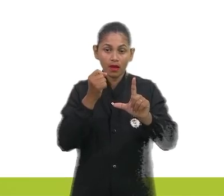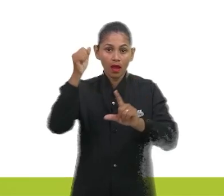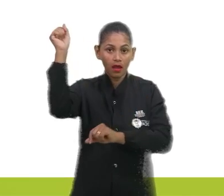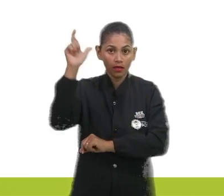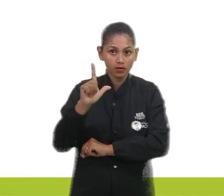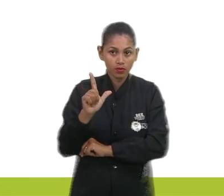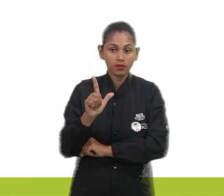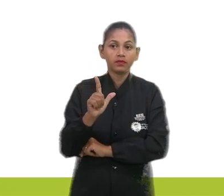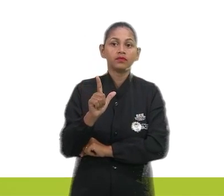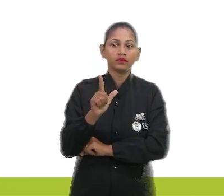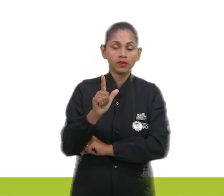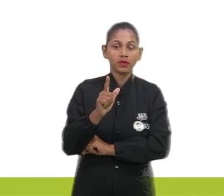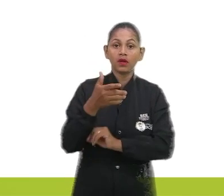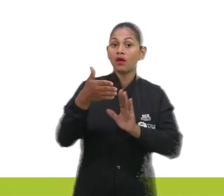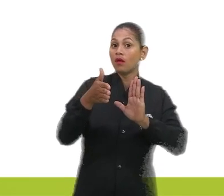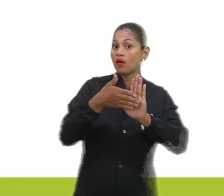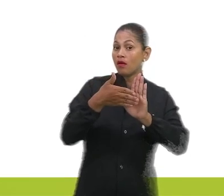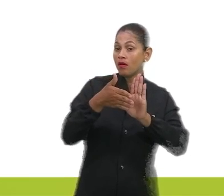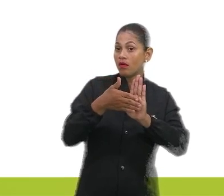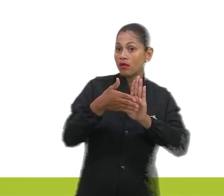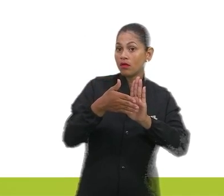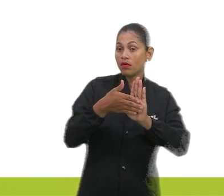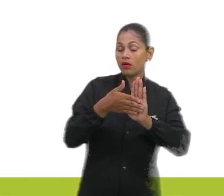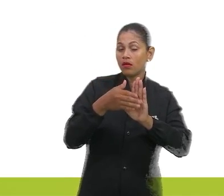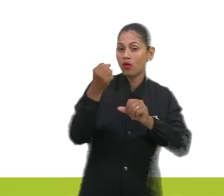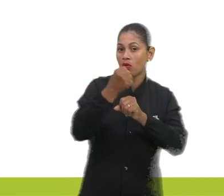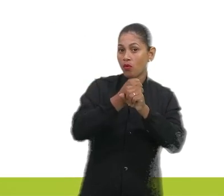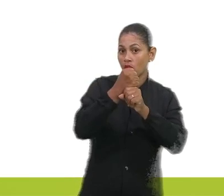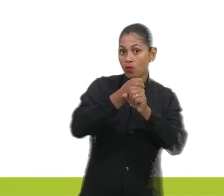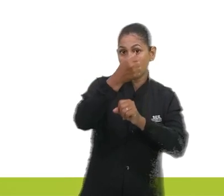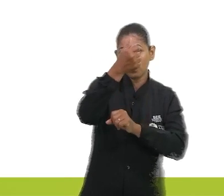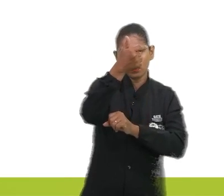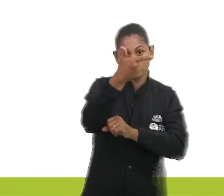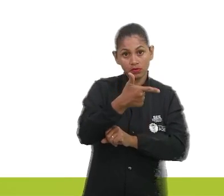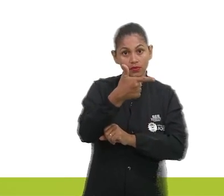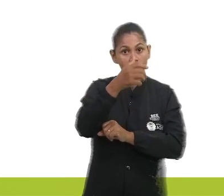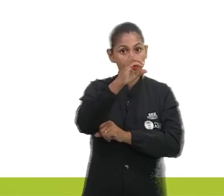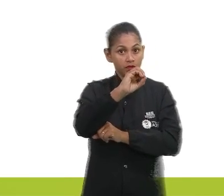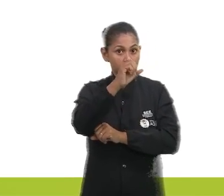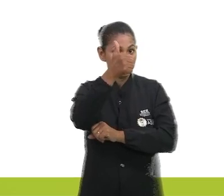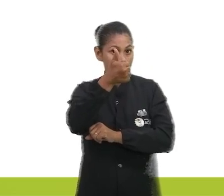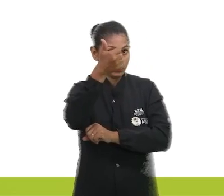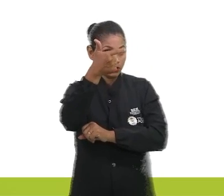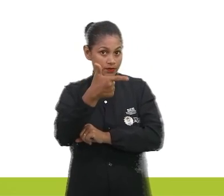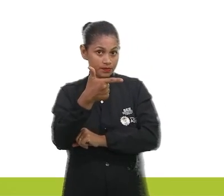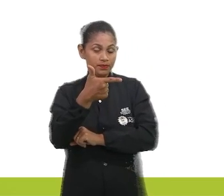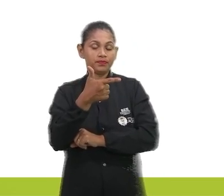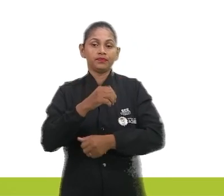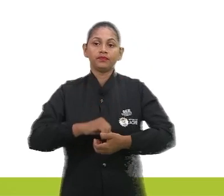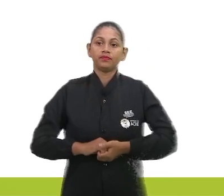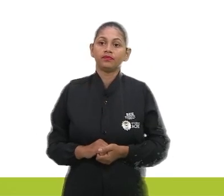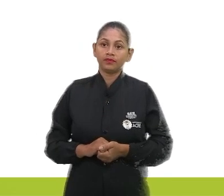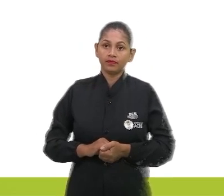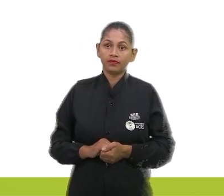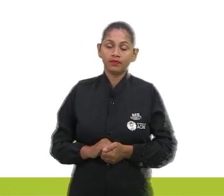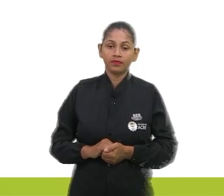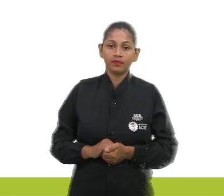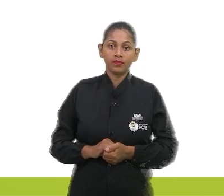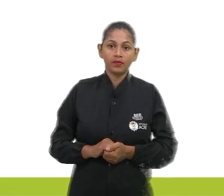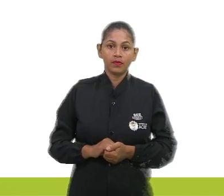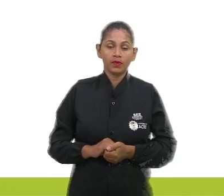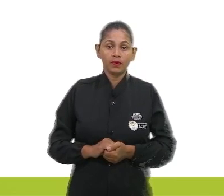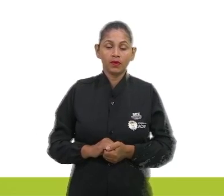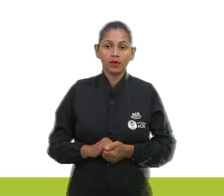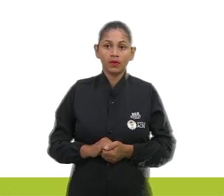elas trazem dados referentes ao ano de 2012. As colunas que estão